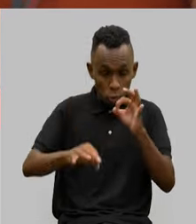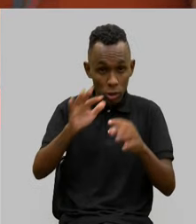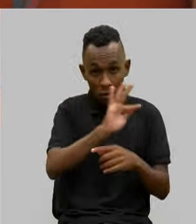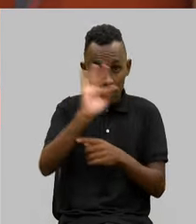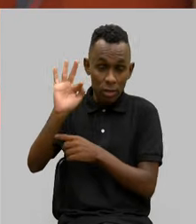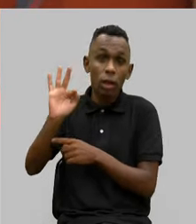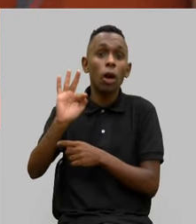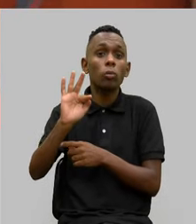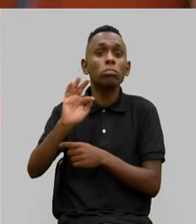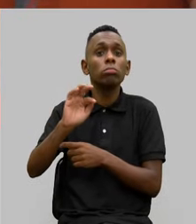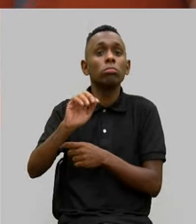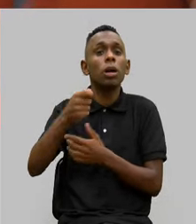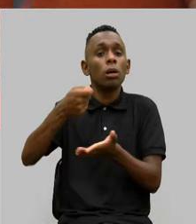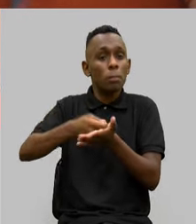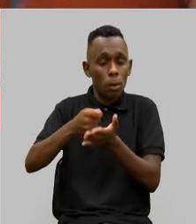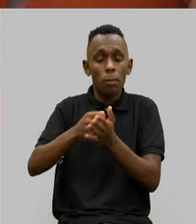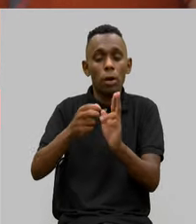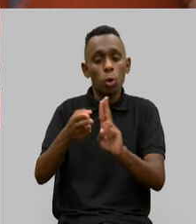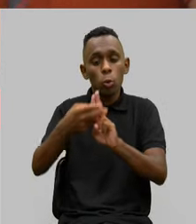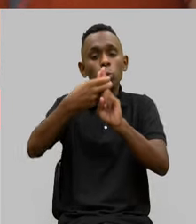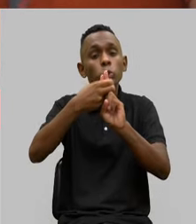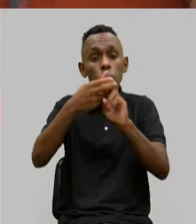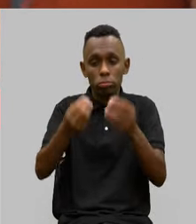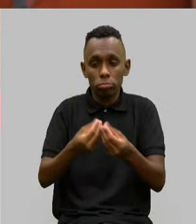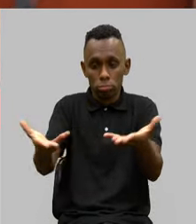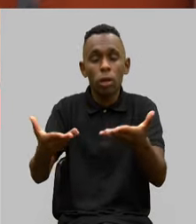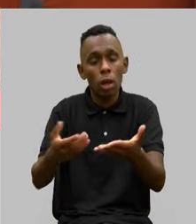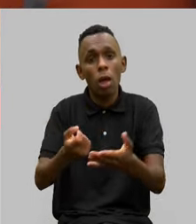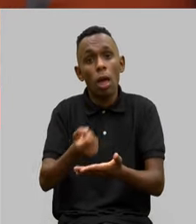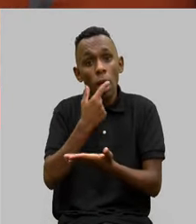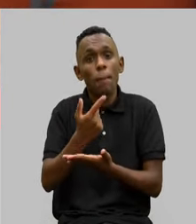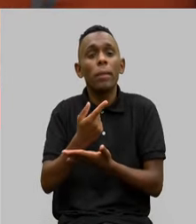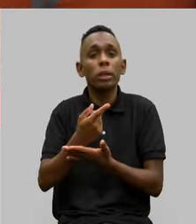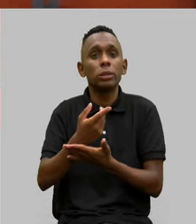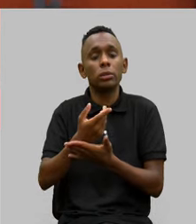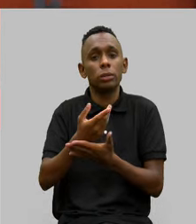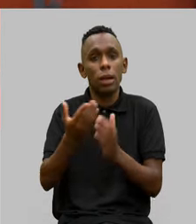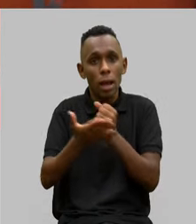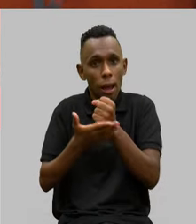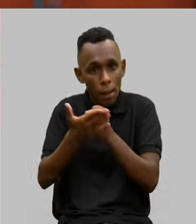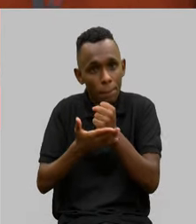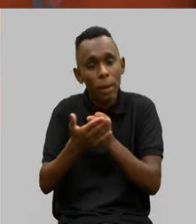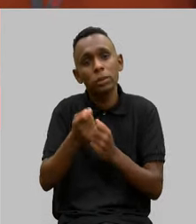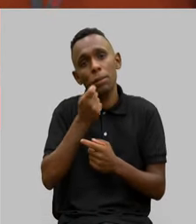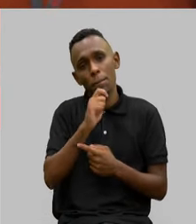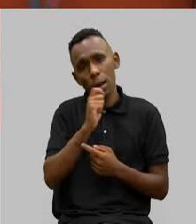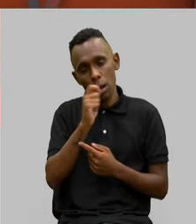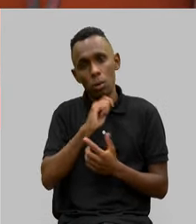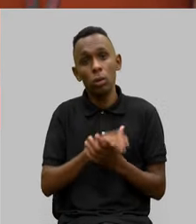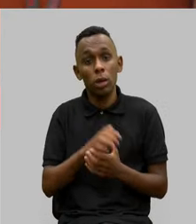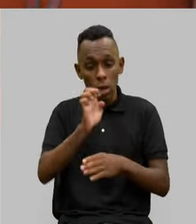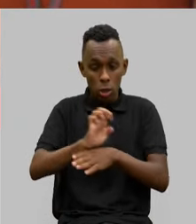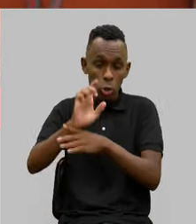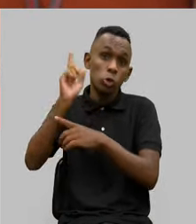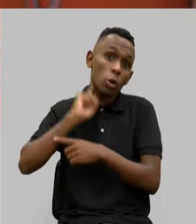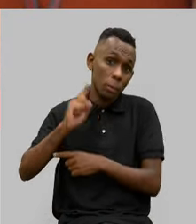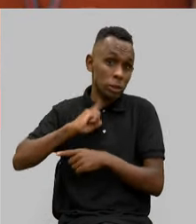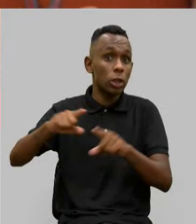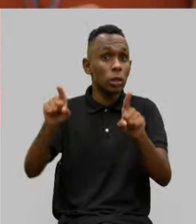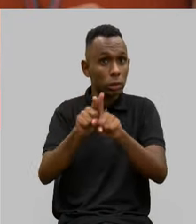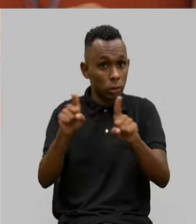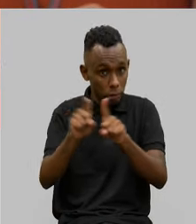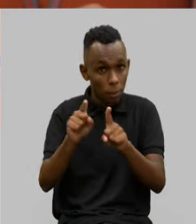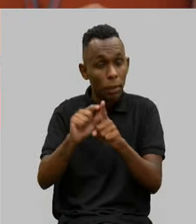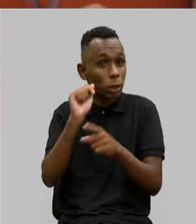determinou que o SUS fornecesse remédios né a base de maconha e aqui em Minas Gerais no âmbito Cívil a gente já teve decisões